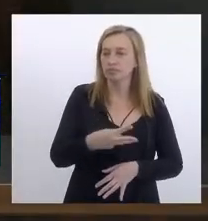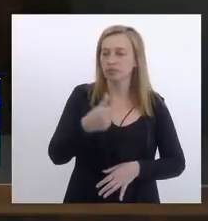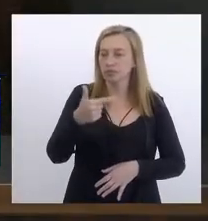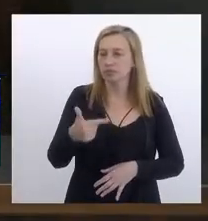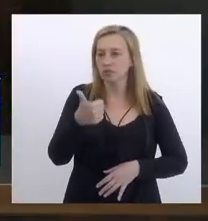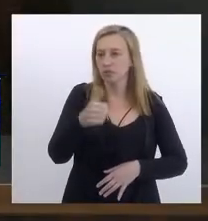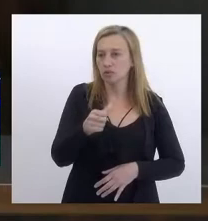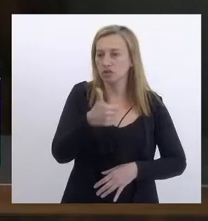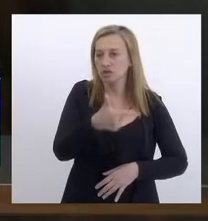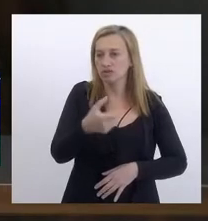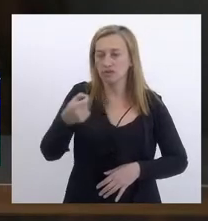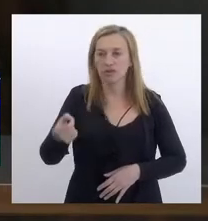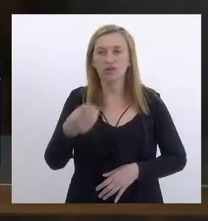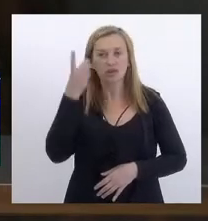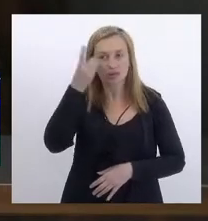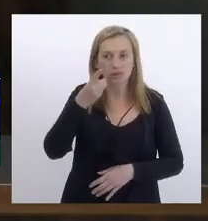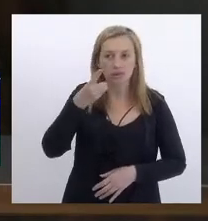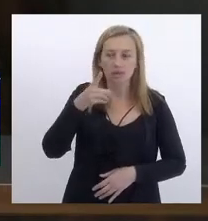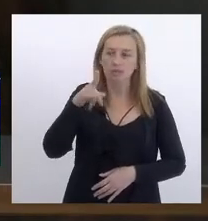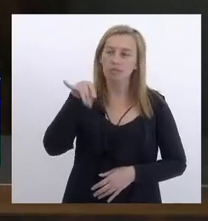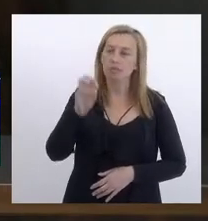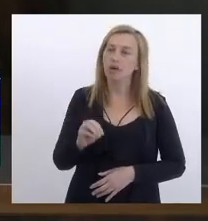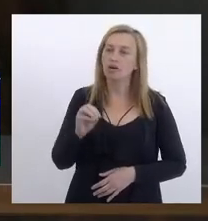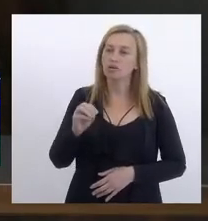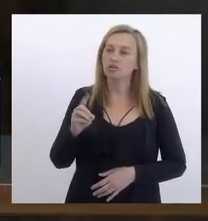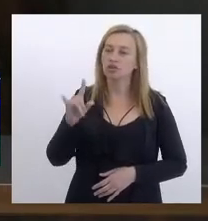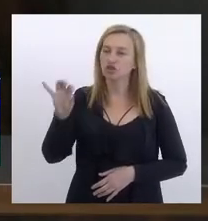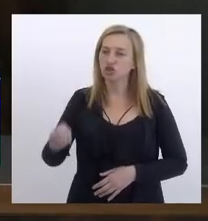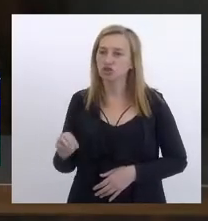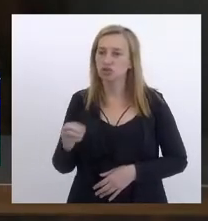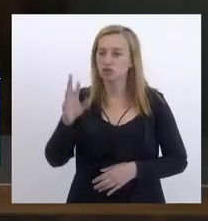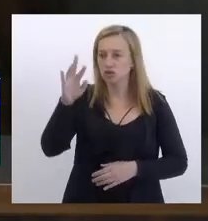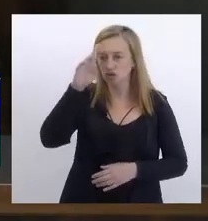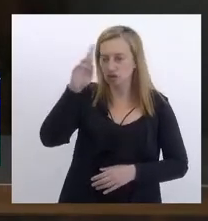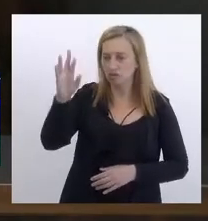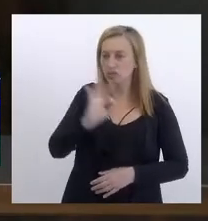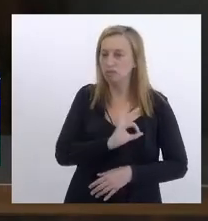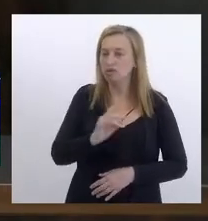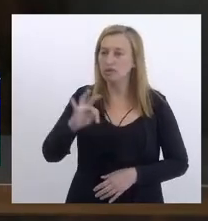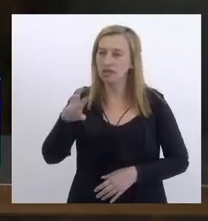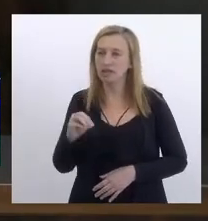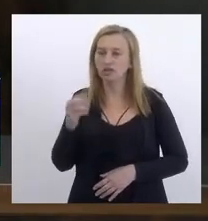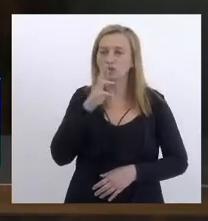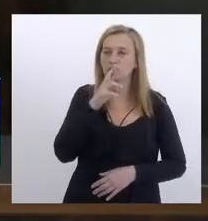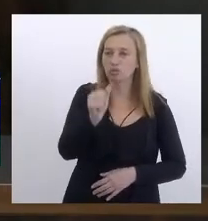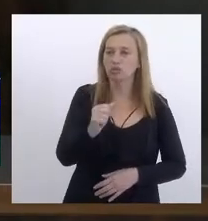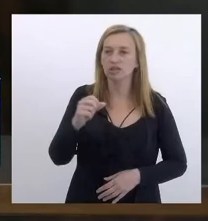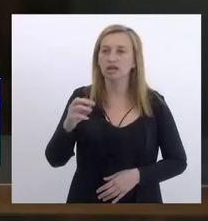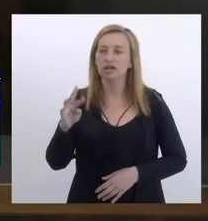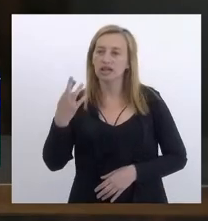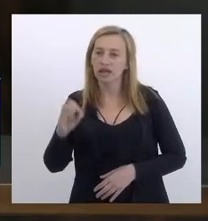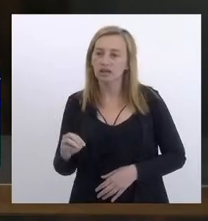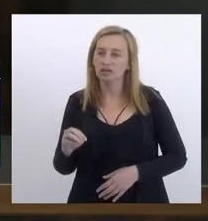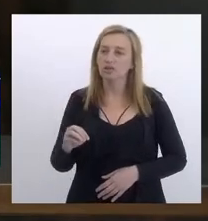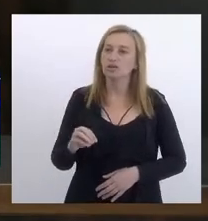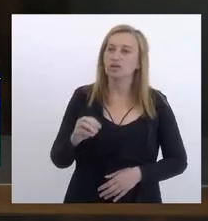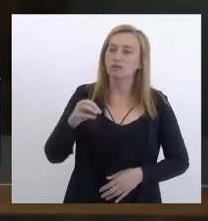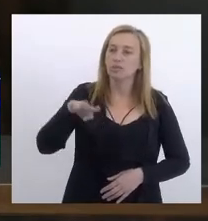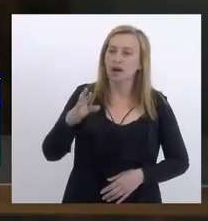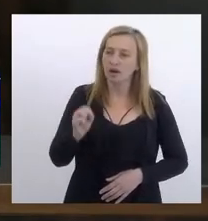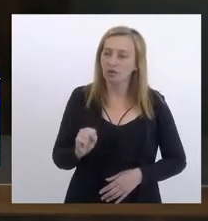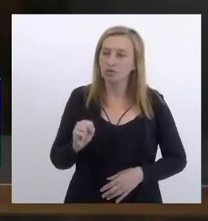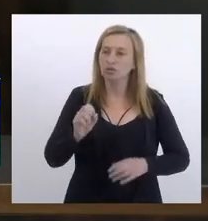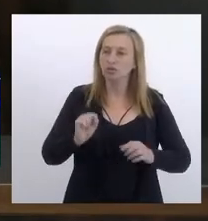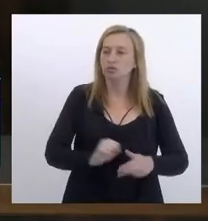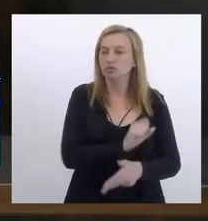autoria dos deputados capitão Paulo Teixeira, Marcelo Dino, subtenente Bernardo, Wando Família, Rodrigo Amorim, Renato Zaca e Marcos Milha, que fica o